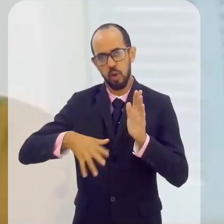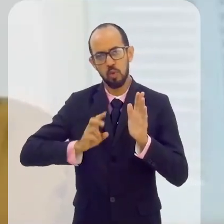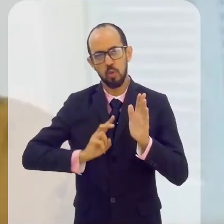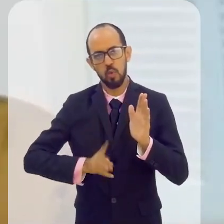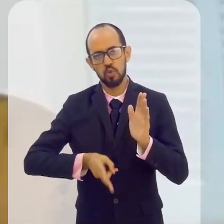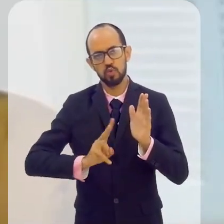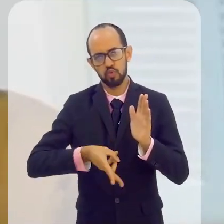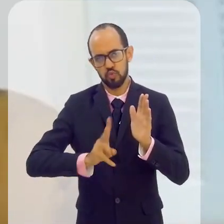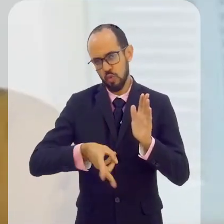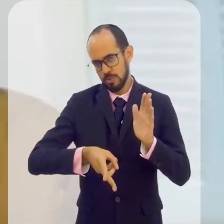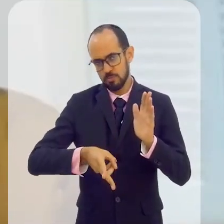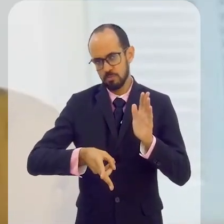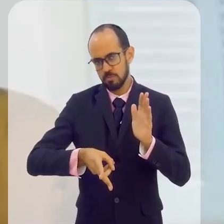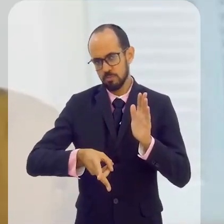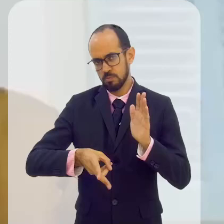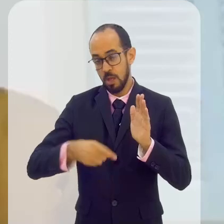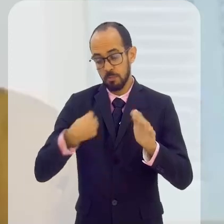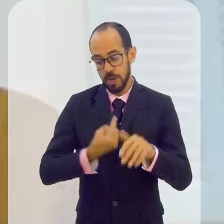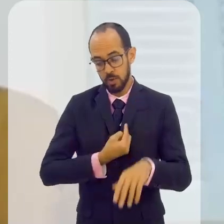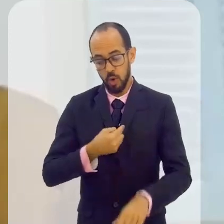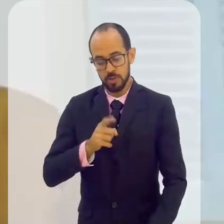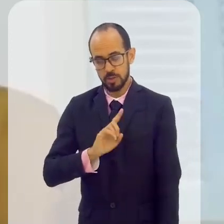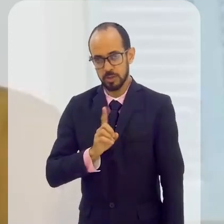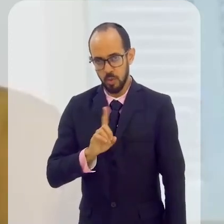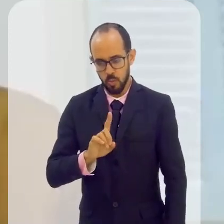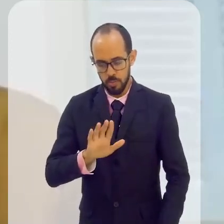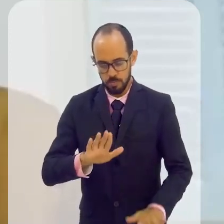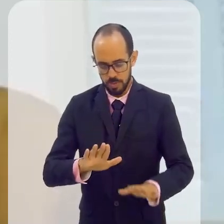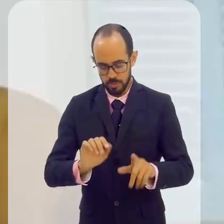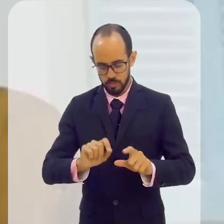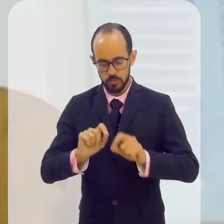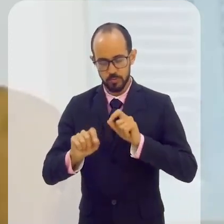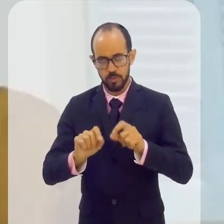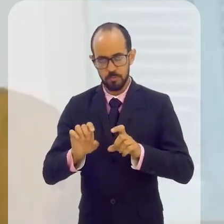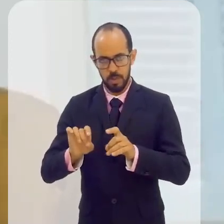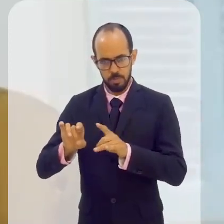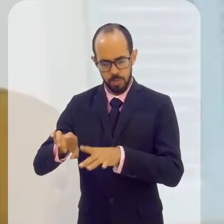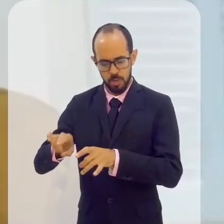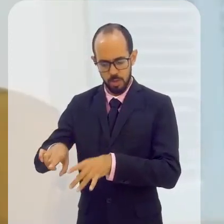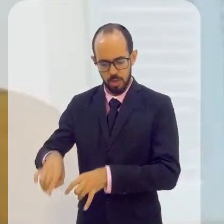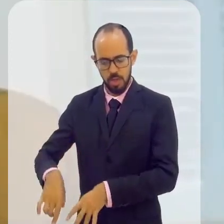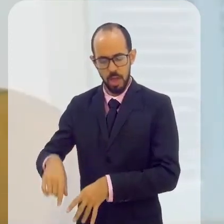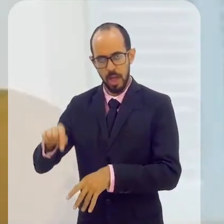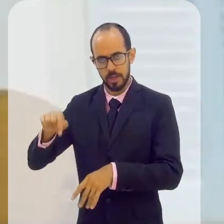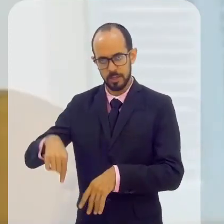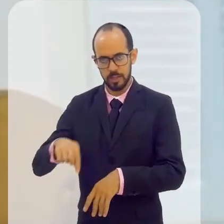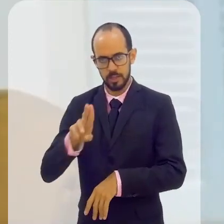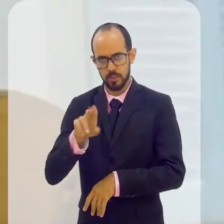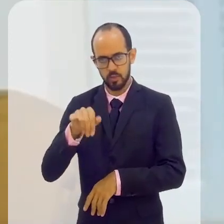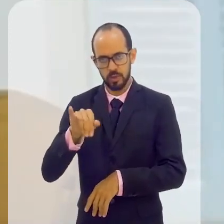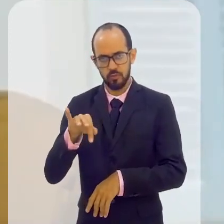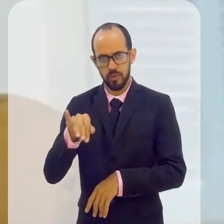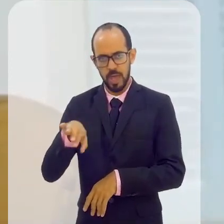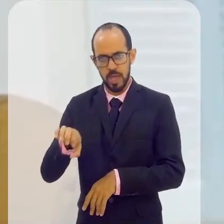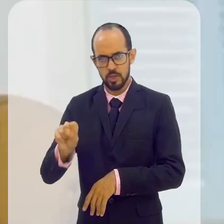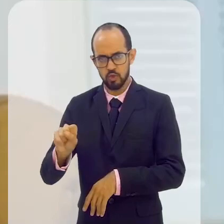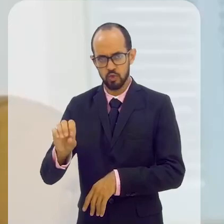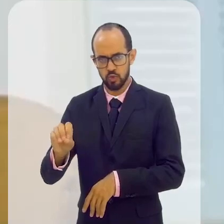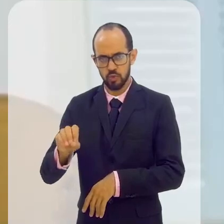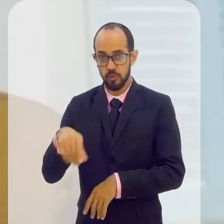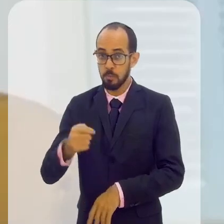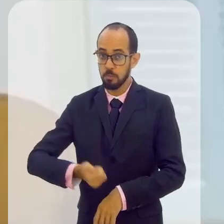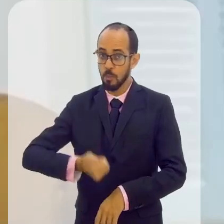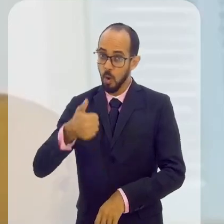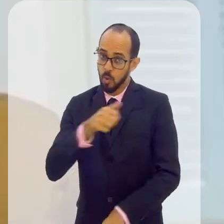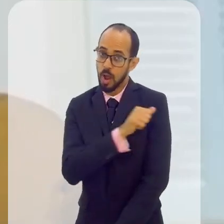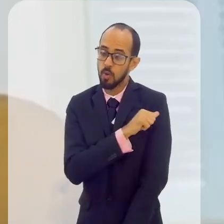persiste, né? Não para a gente, né? Não como a questão da evasão, que, como eu falei, a gente perdeu muito pouco